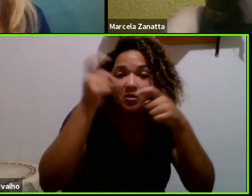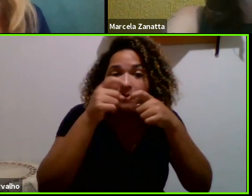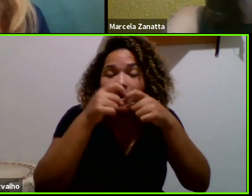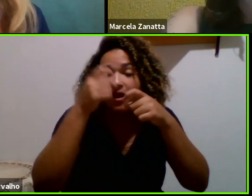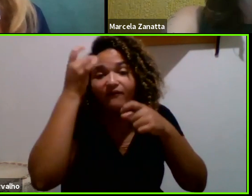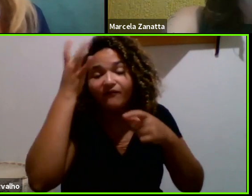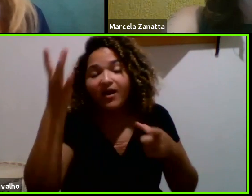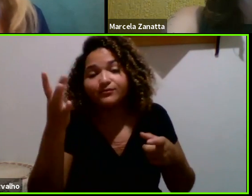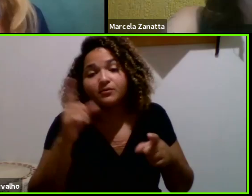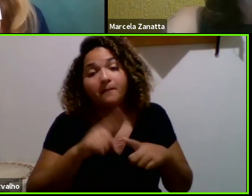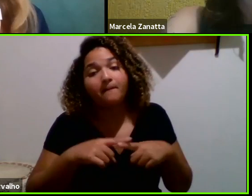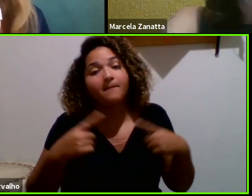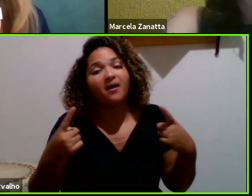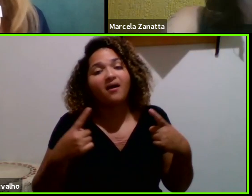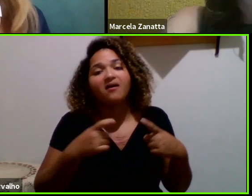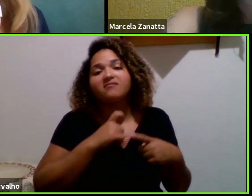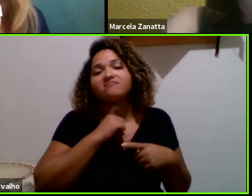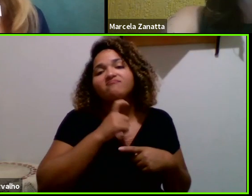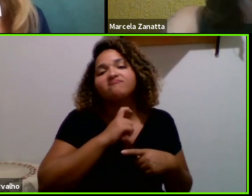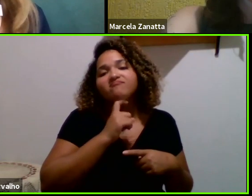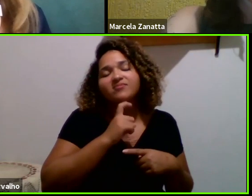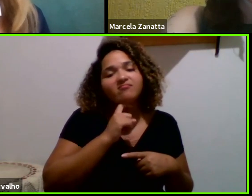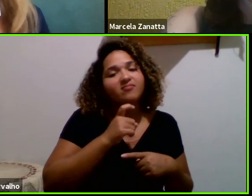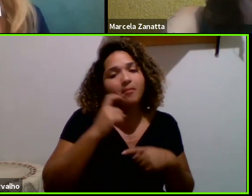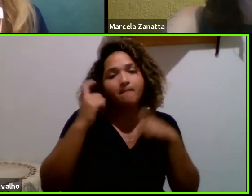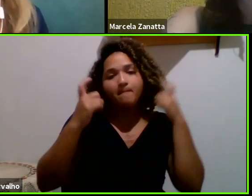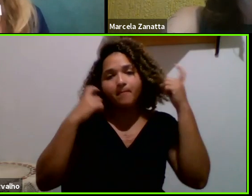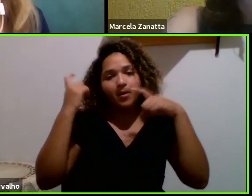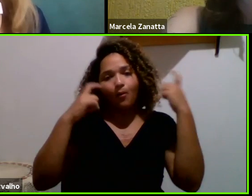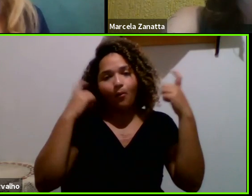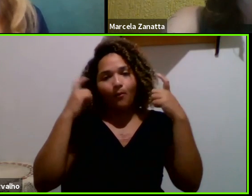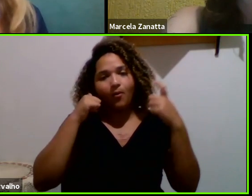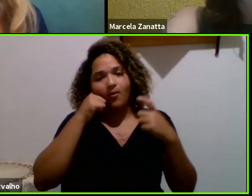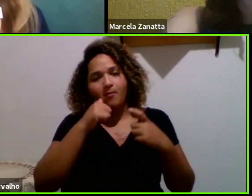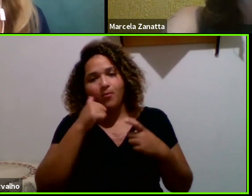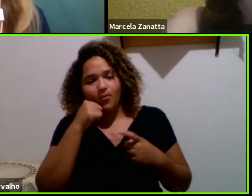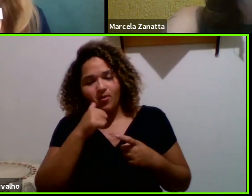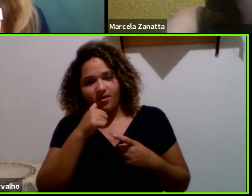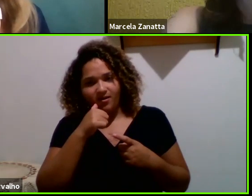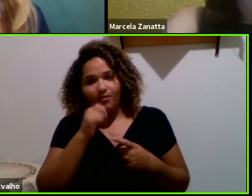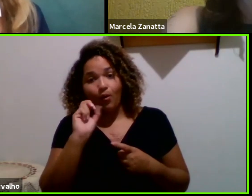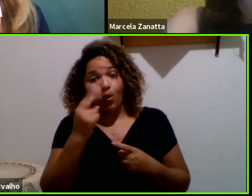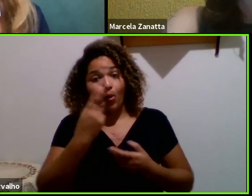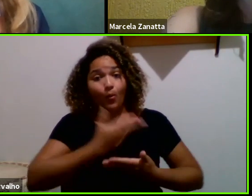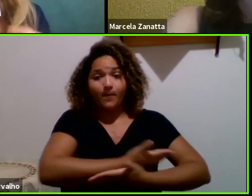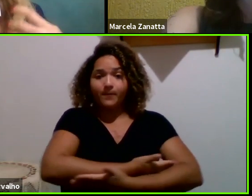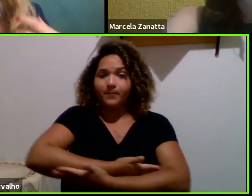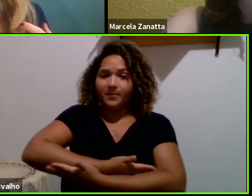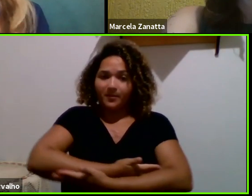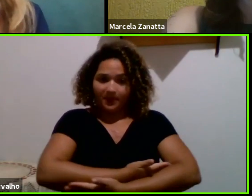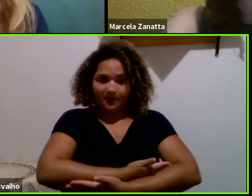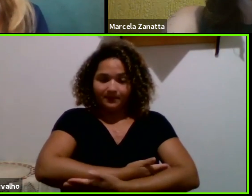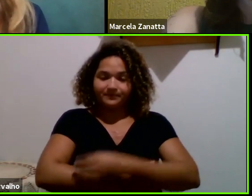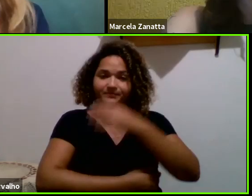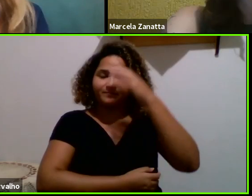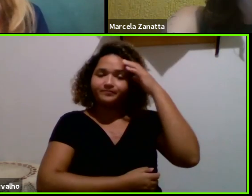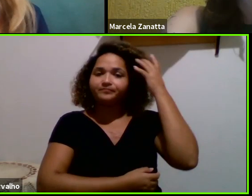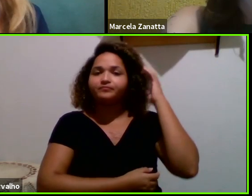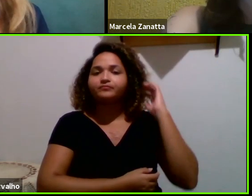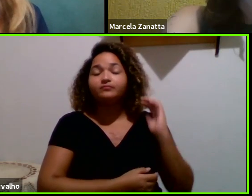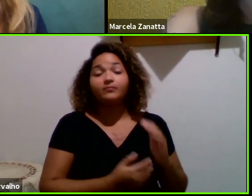e também o parto operatório. Então, nós precisamos, sem dúvida nenhuma, estar cada vez